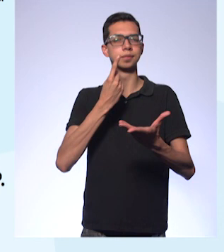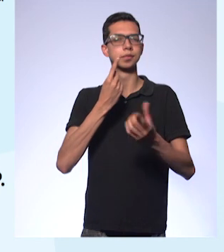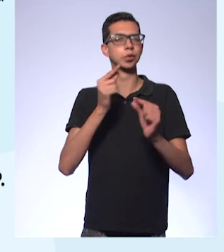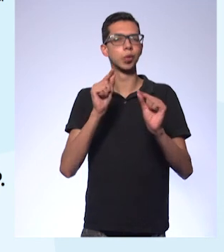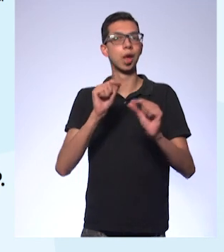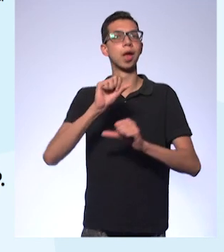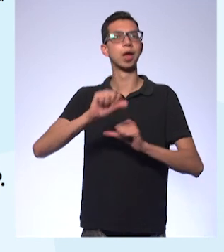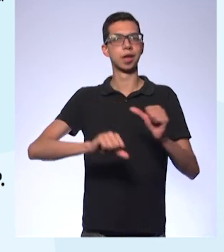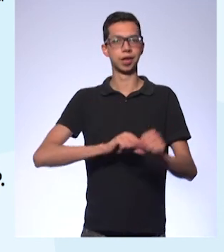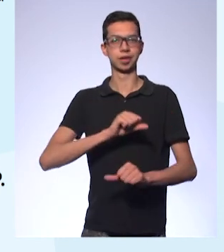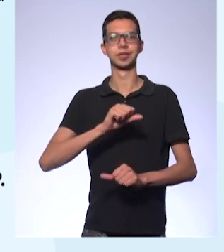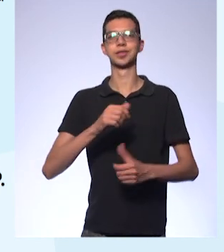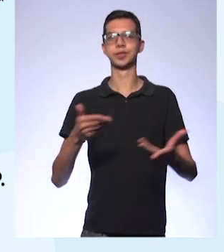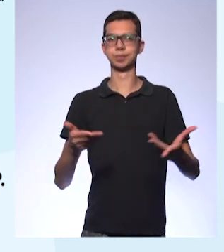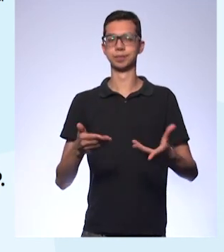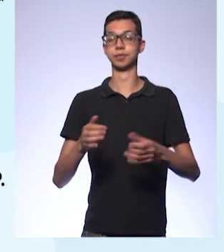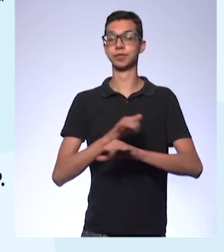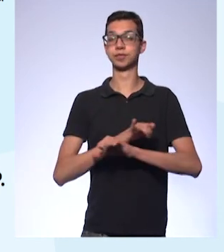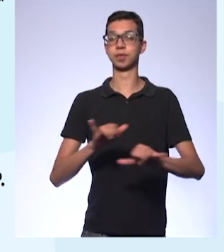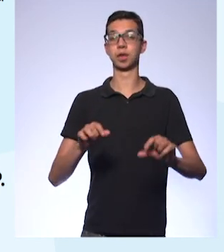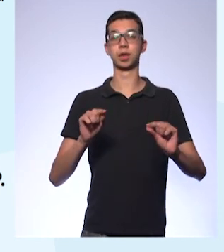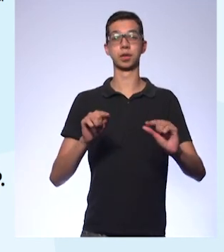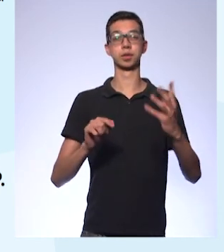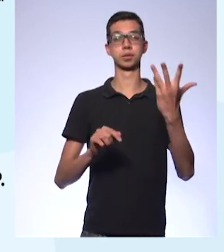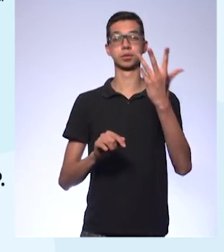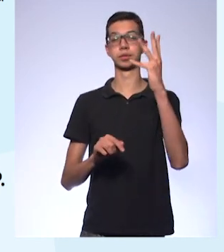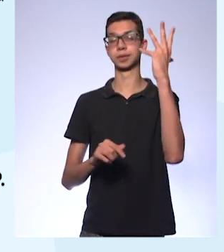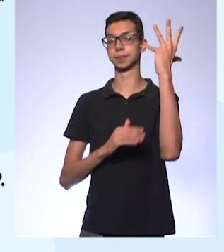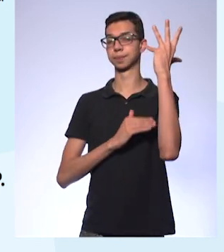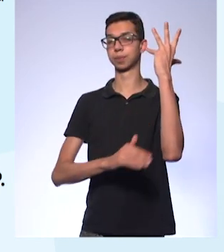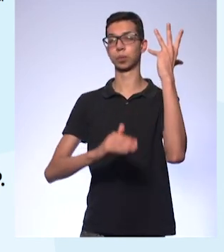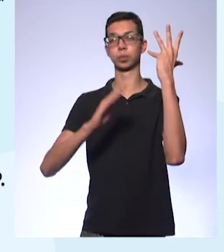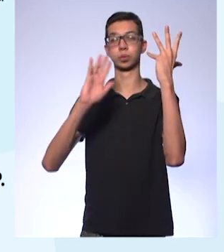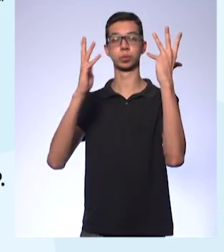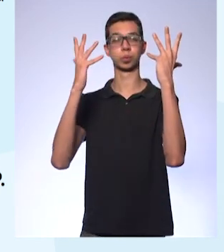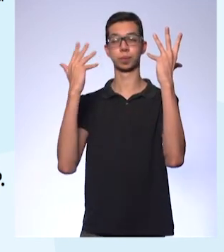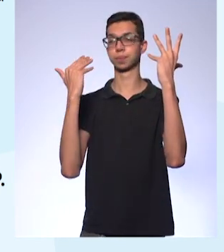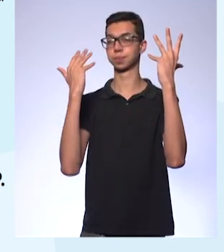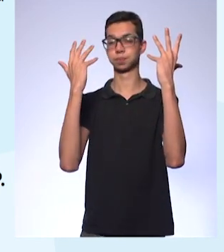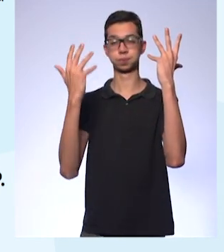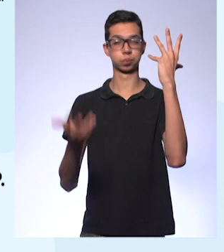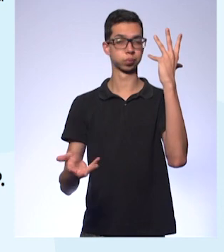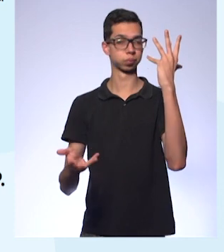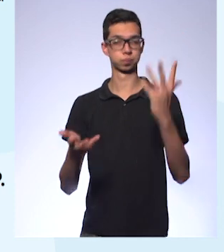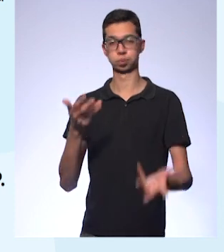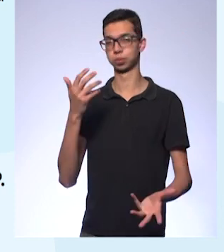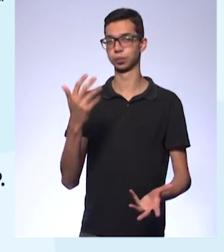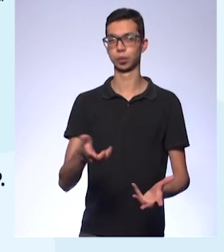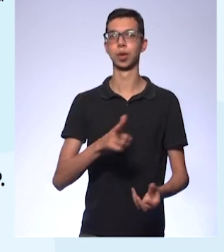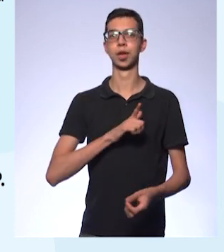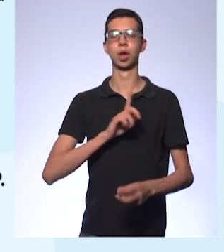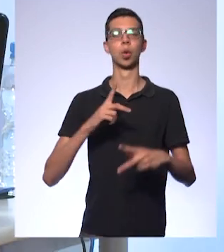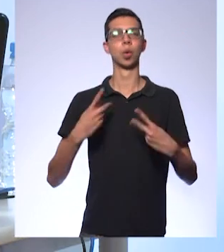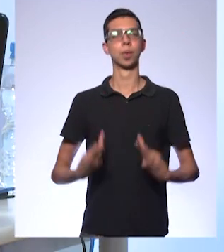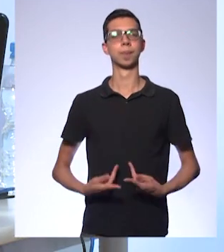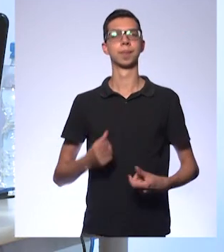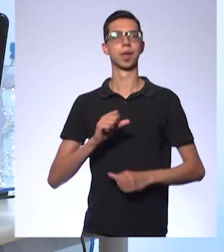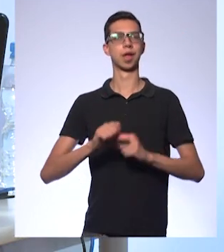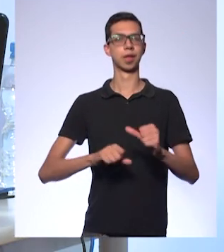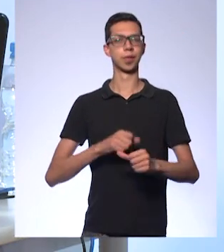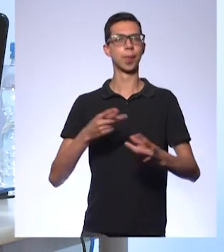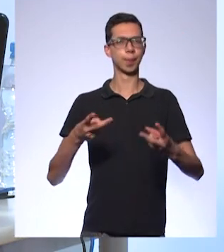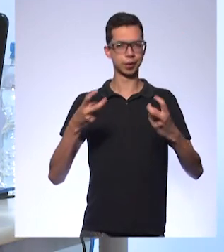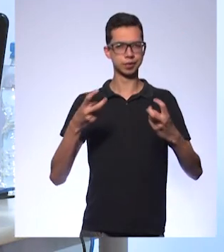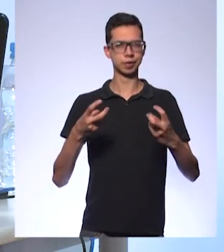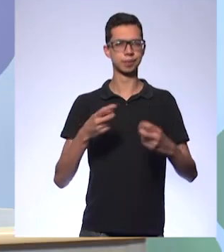estão mudando. Desmatamento dos biomas, o comportamento humano. Você está vendo que eles estão mudando? Tô vendo. Você acha que eles aprenderam